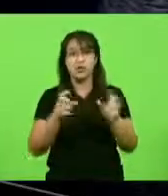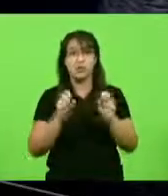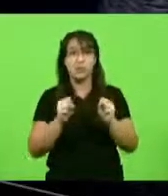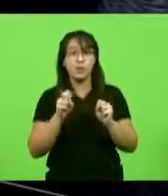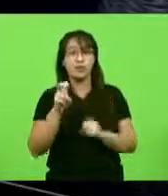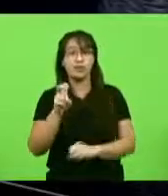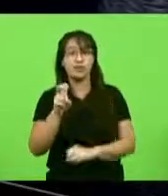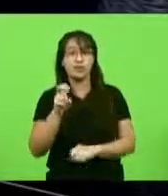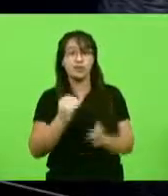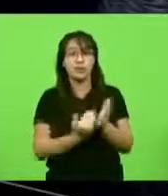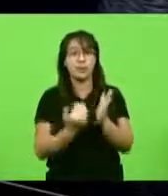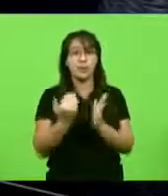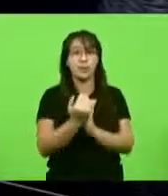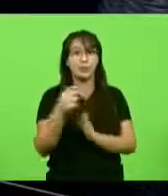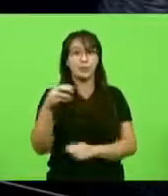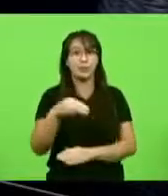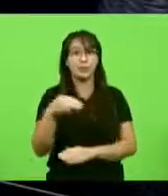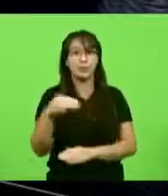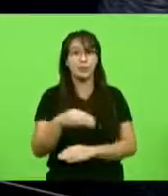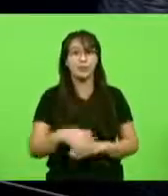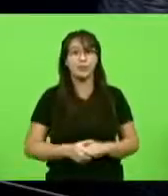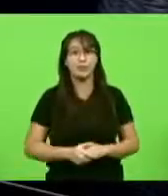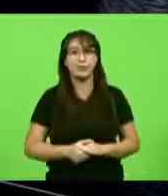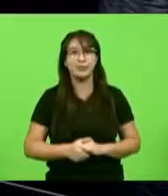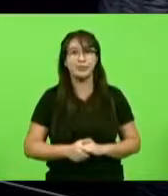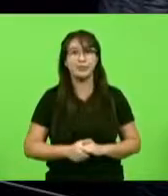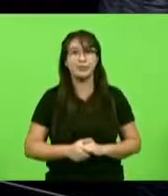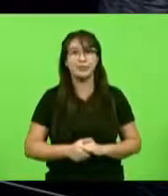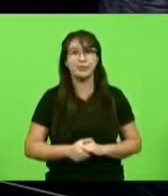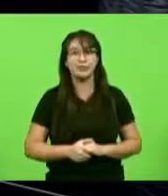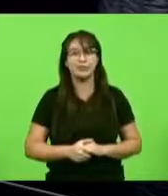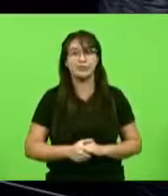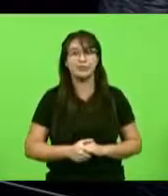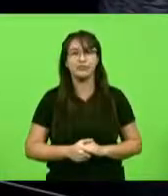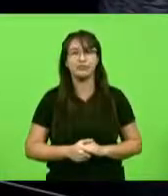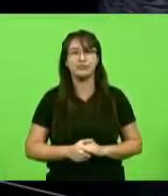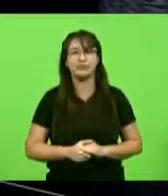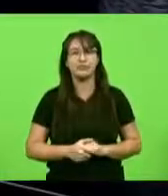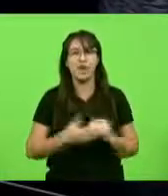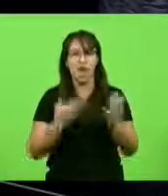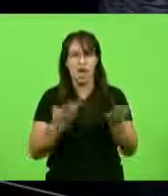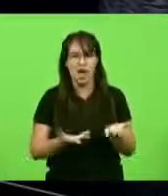Amin. Obrigado, presidente. Esse impacto na tarifa foi de